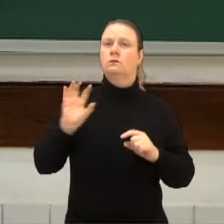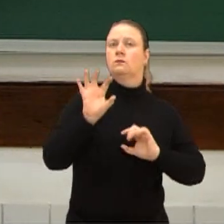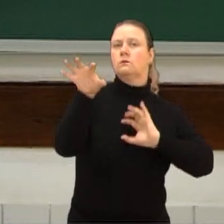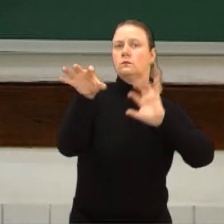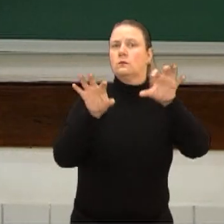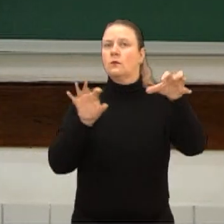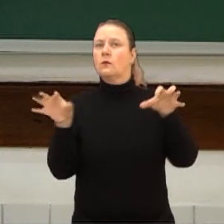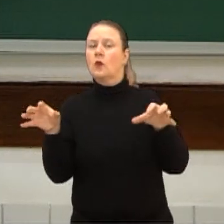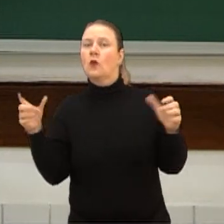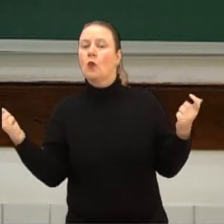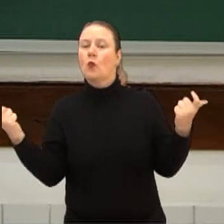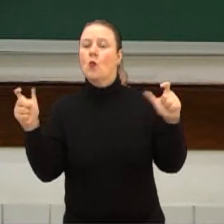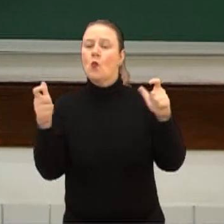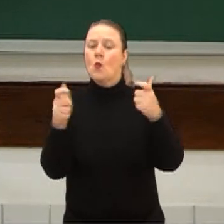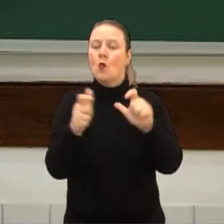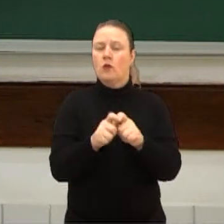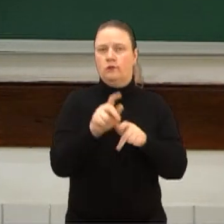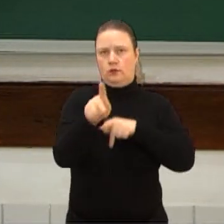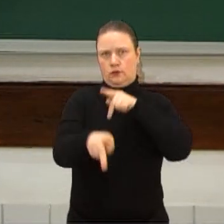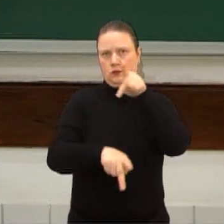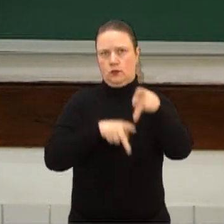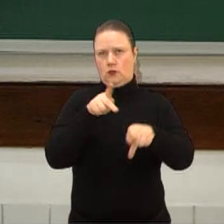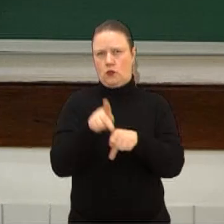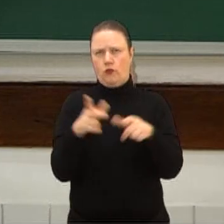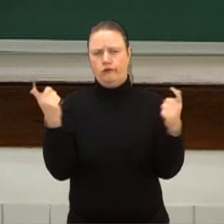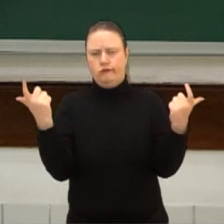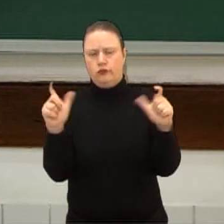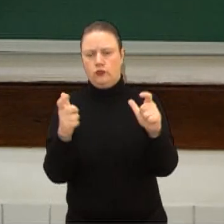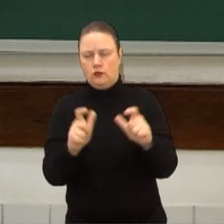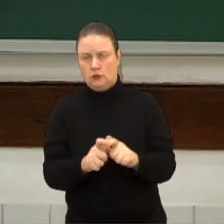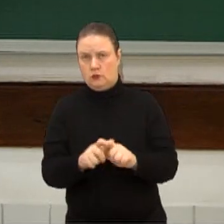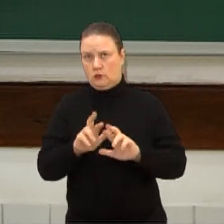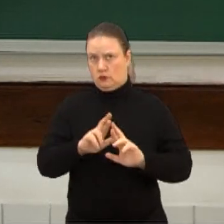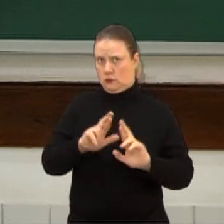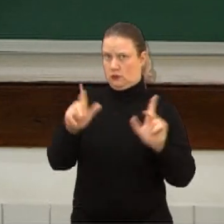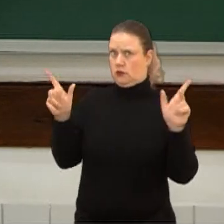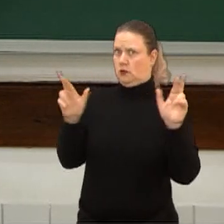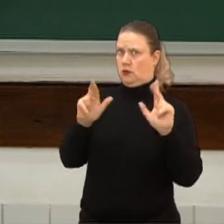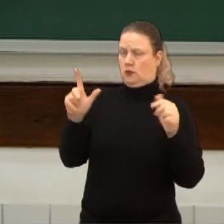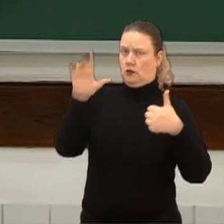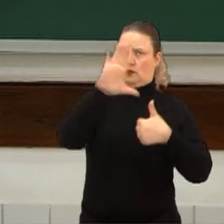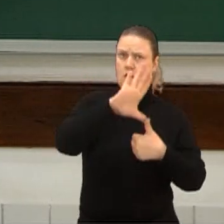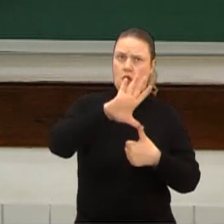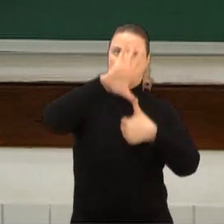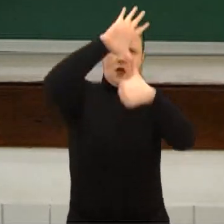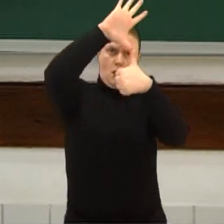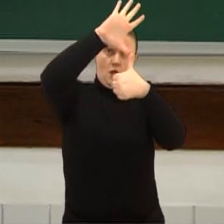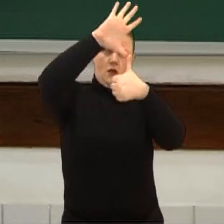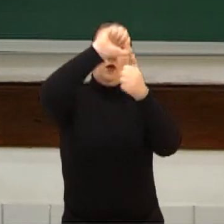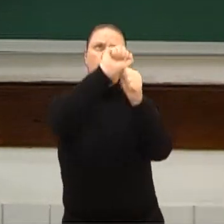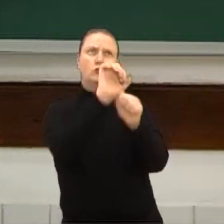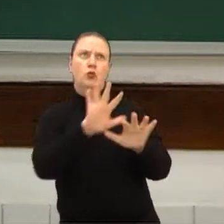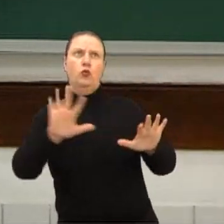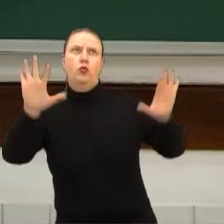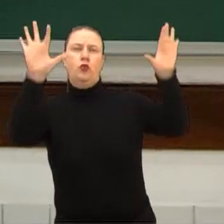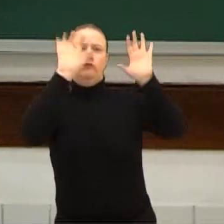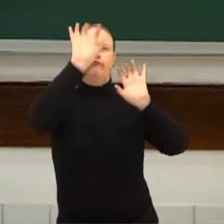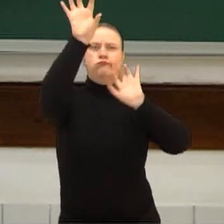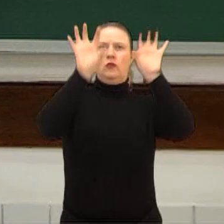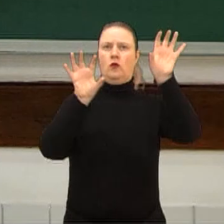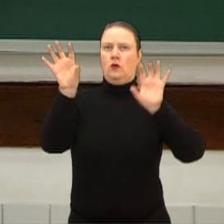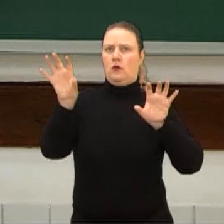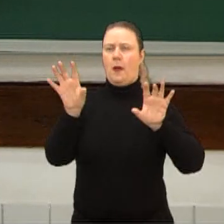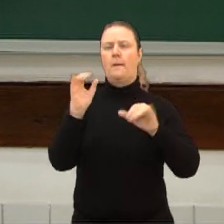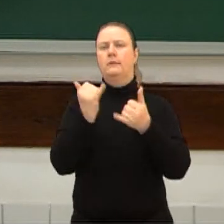interiorana é menor povoada que a região litorânea, diferente da América do Norte, que é melhor distribuída. A América Central já